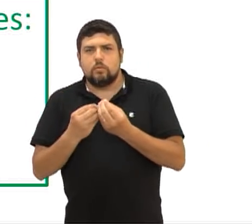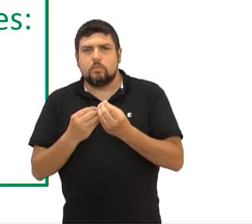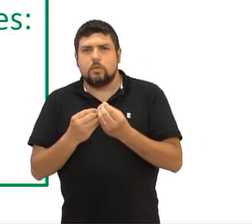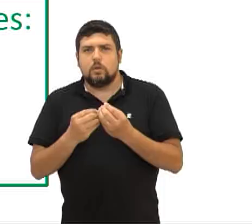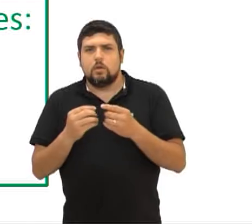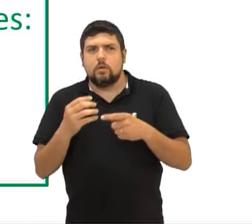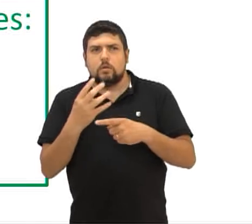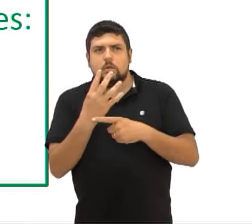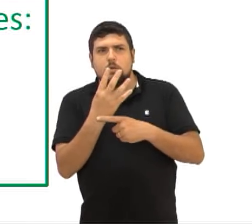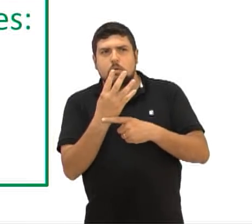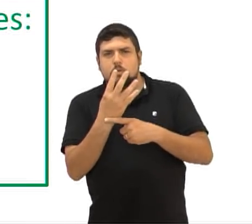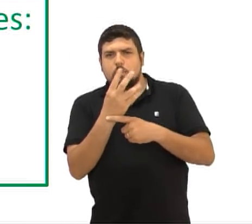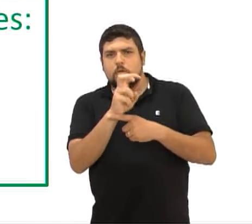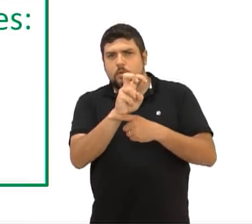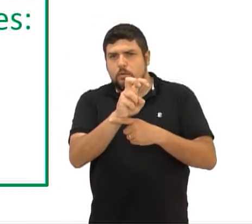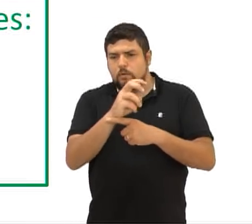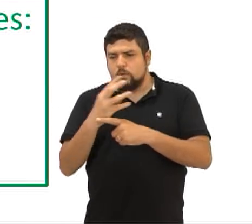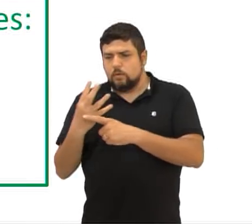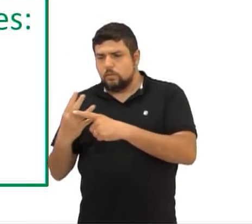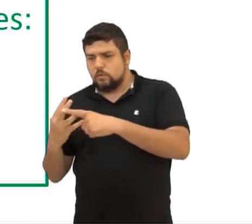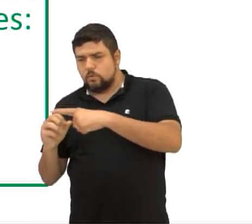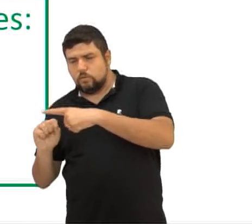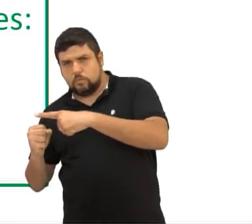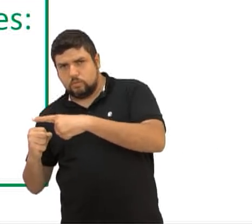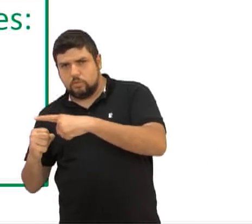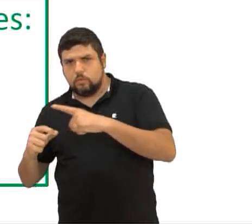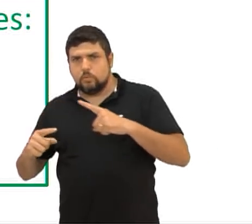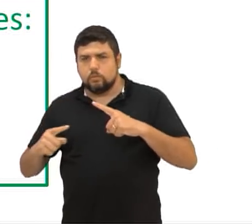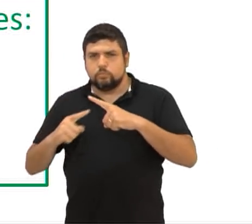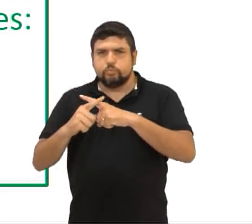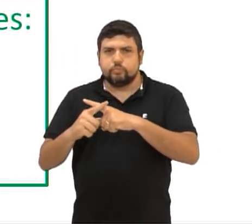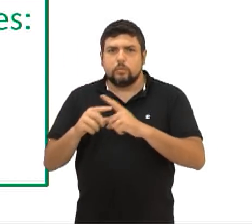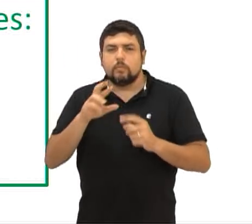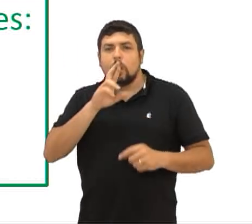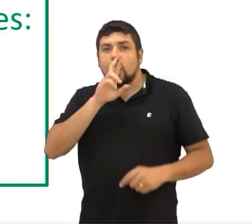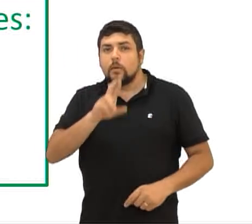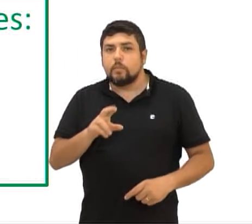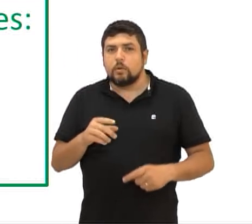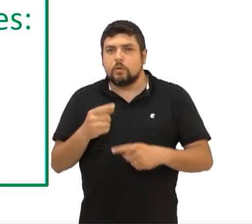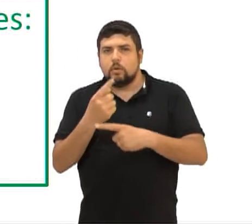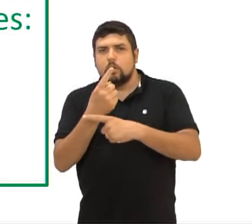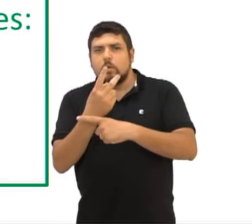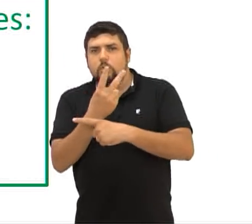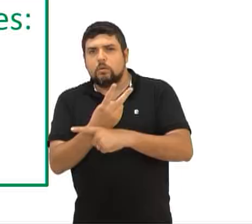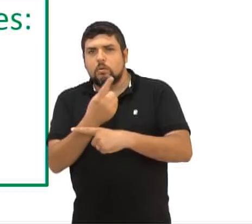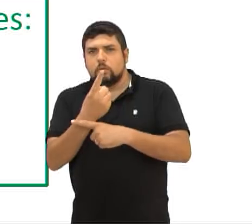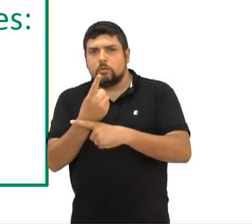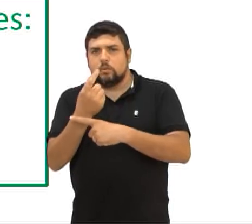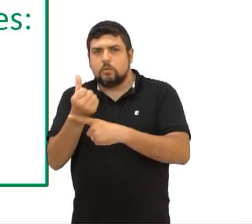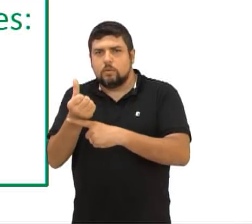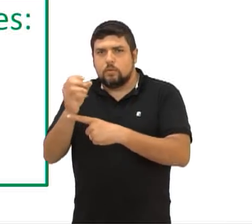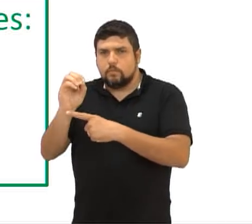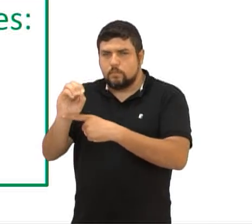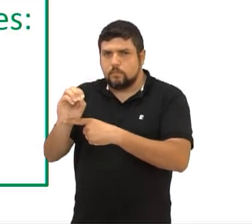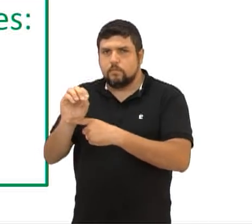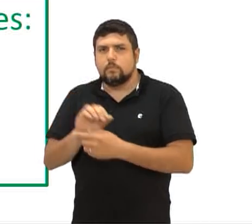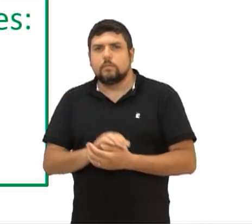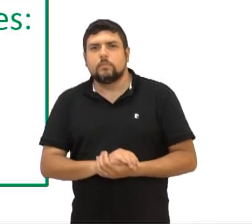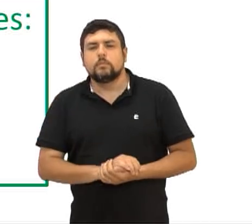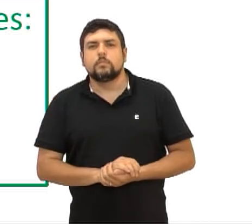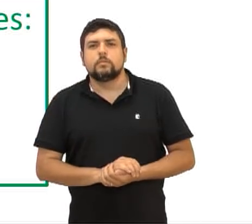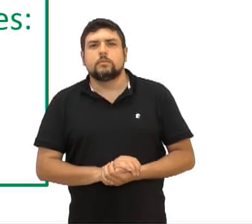é 2.160. Você vai fazer aqui na diagonal. 45 vezes 48 é igual